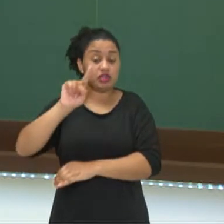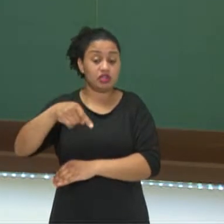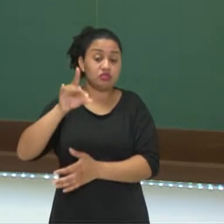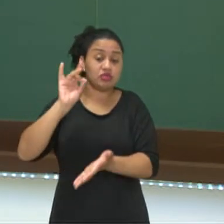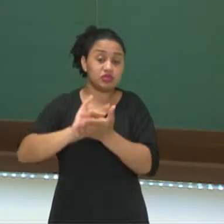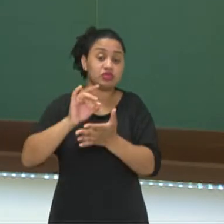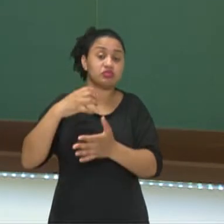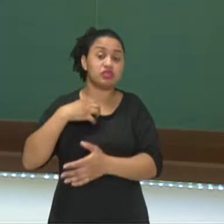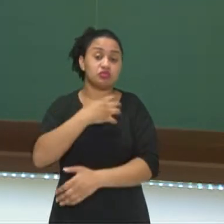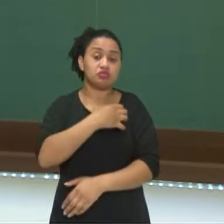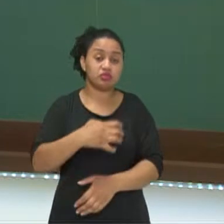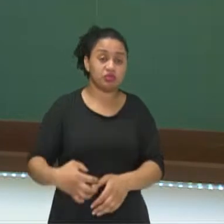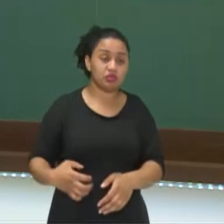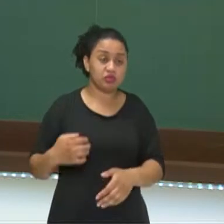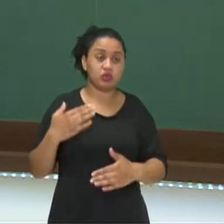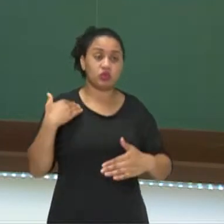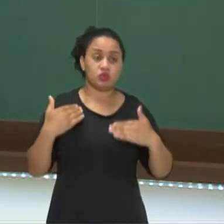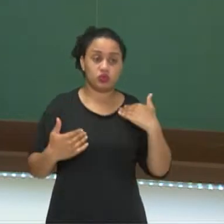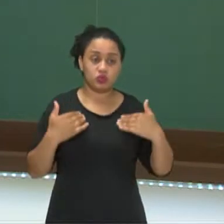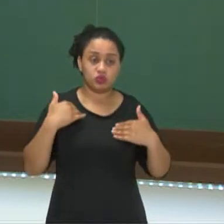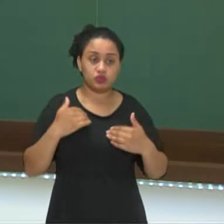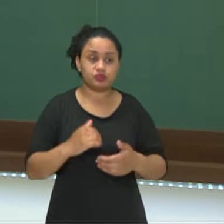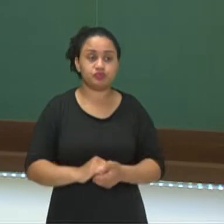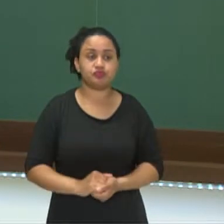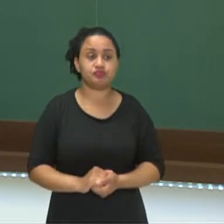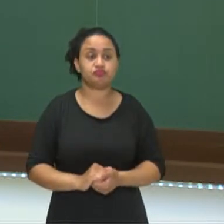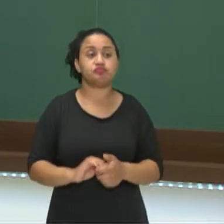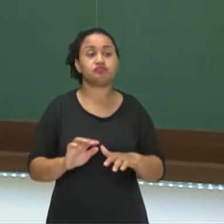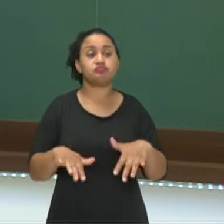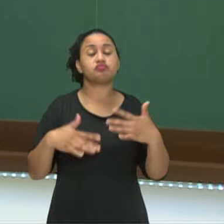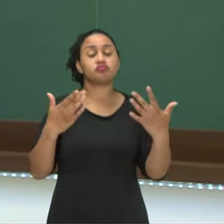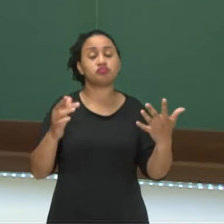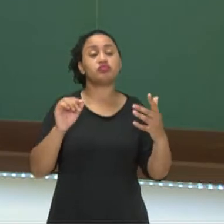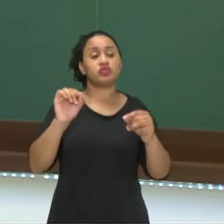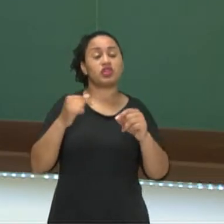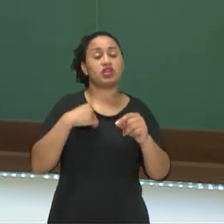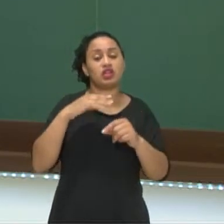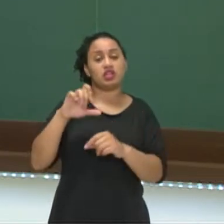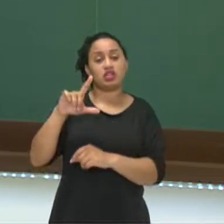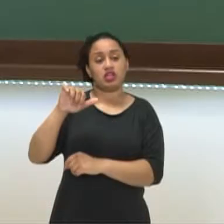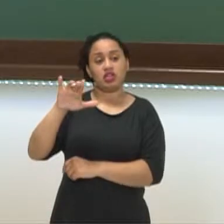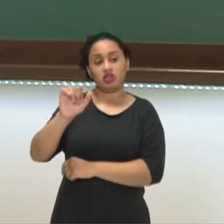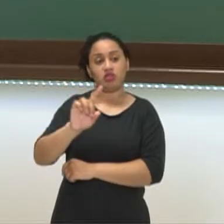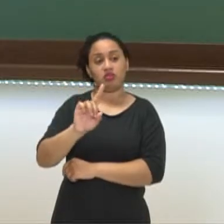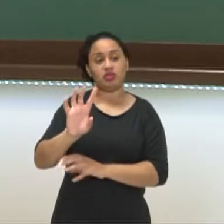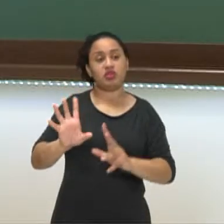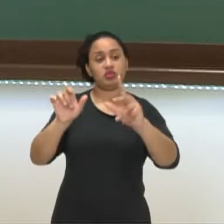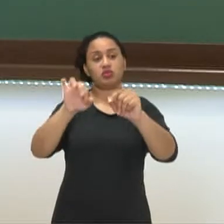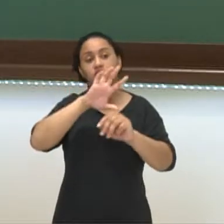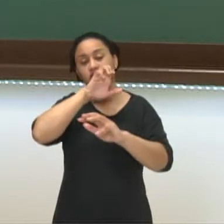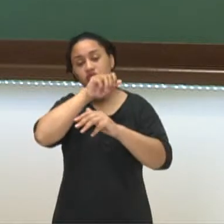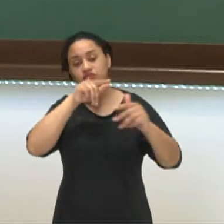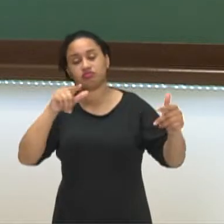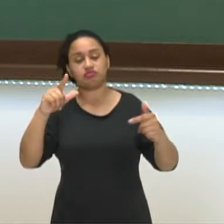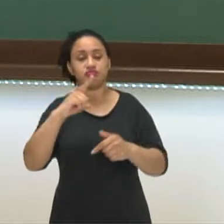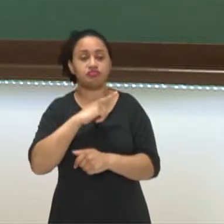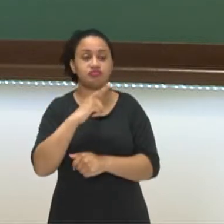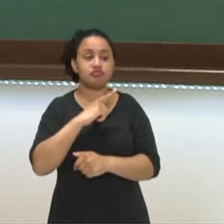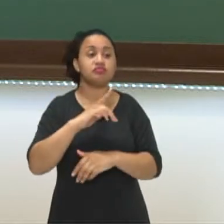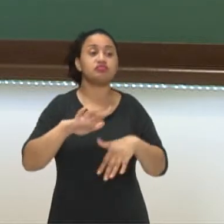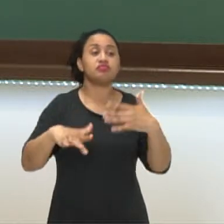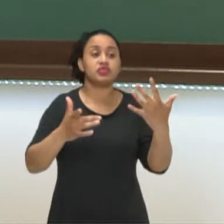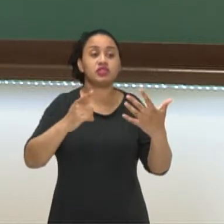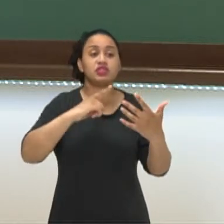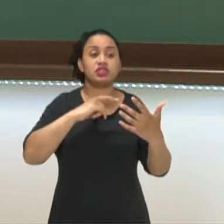órgãos internos do corpo. Porém, esse celoma nem todos os animais possuem. Então, nós vamos